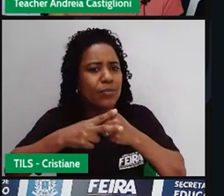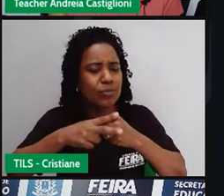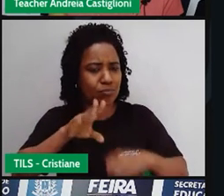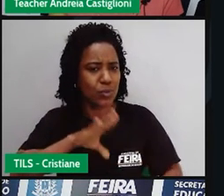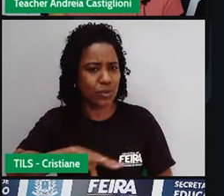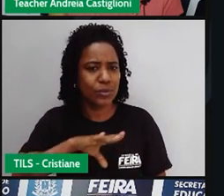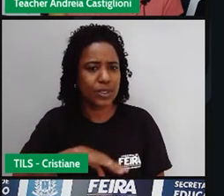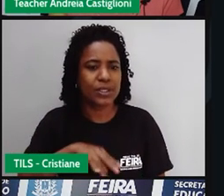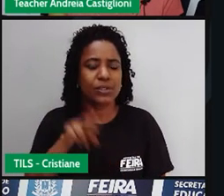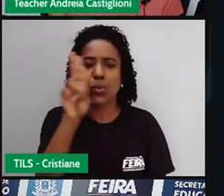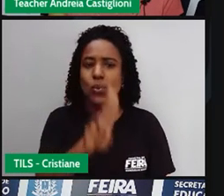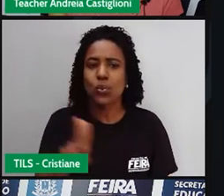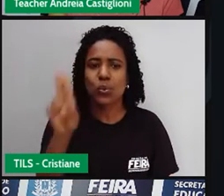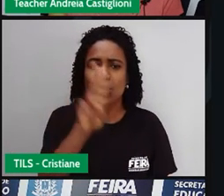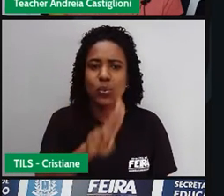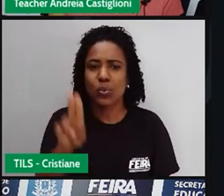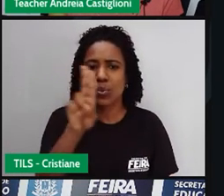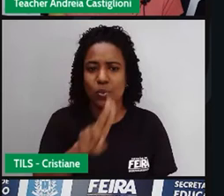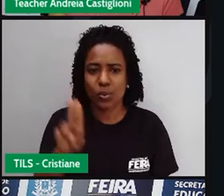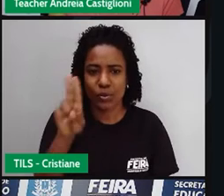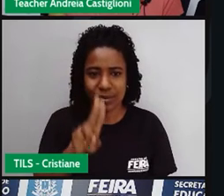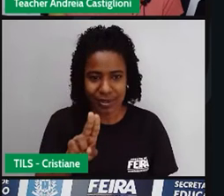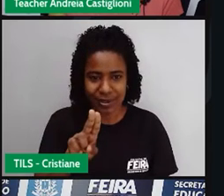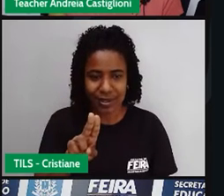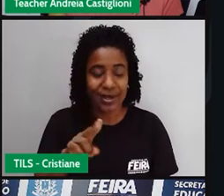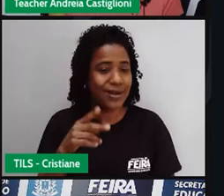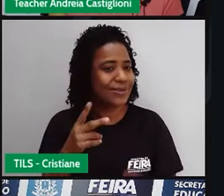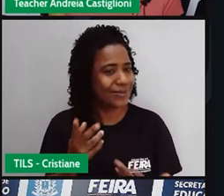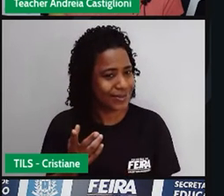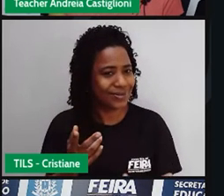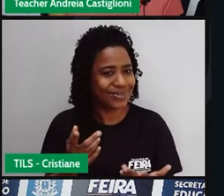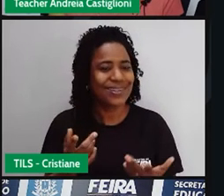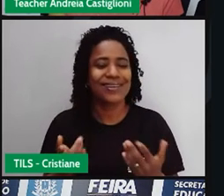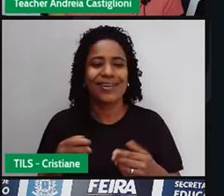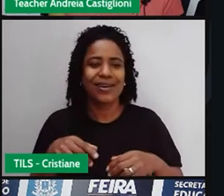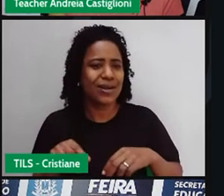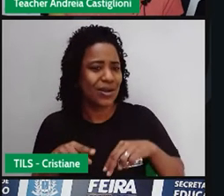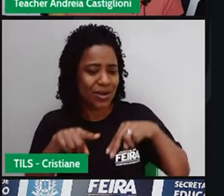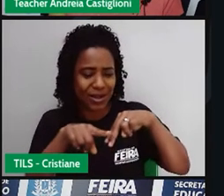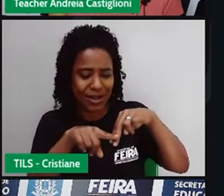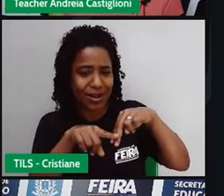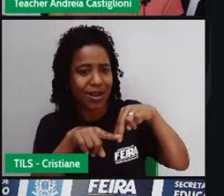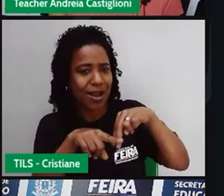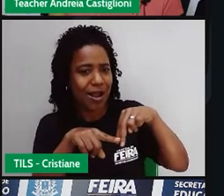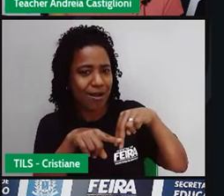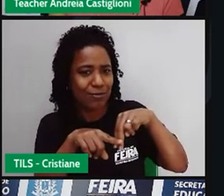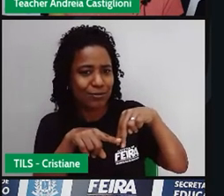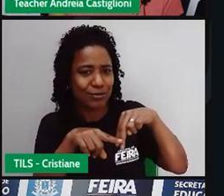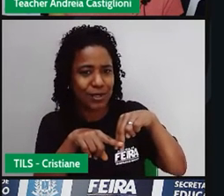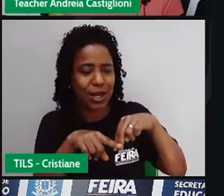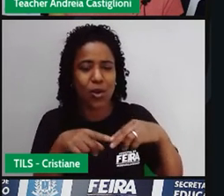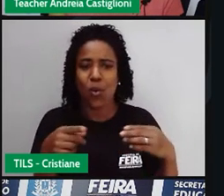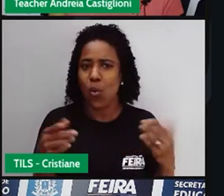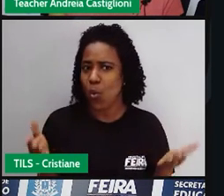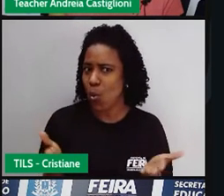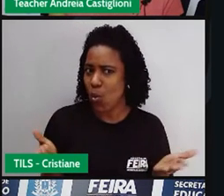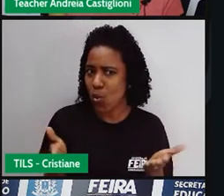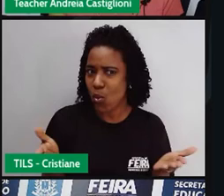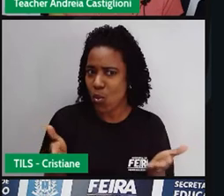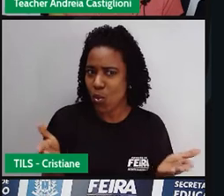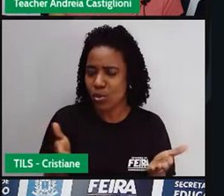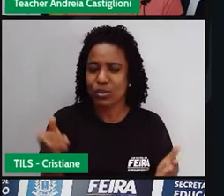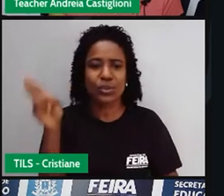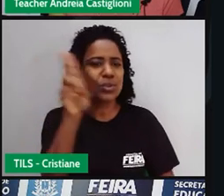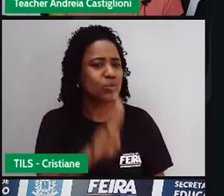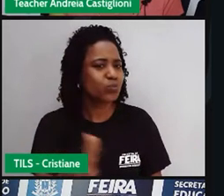nós fizemos assim aí eu vou usar uma calça jeans hoje usar é mas nos Estados